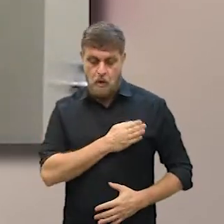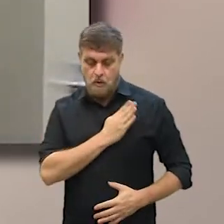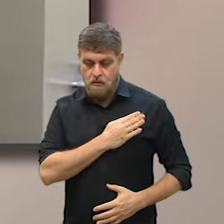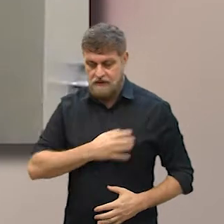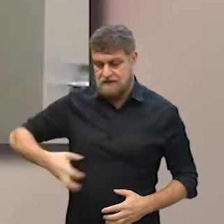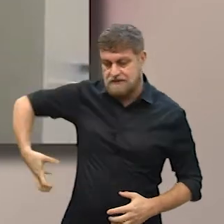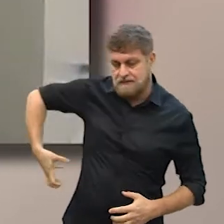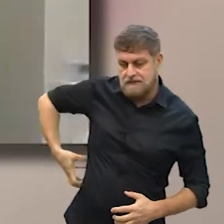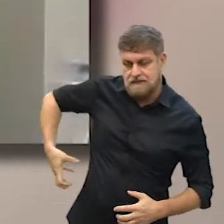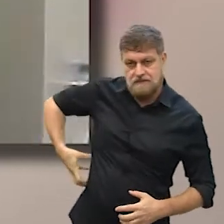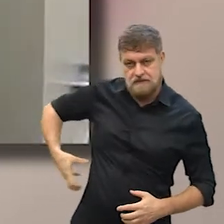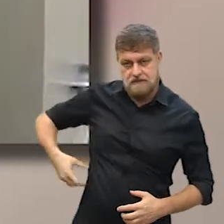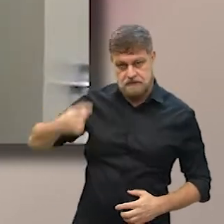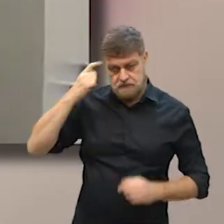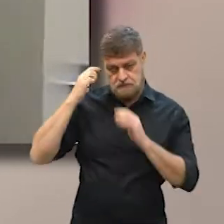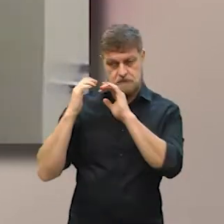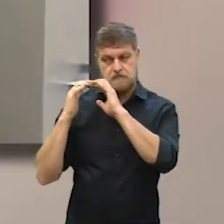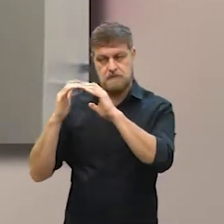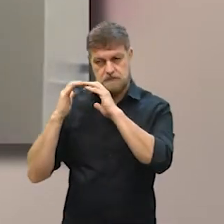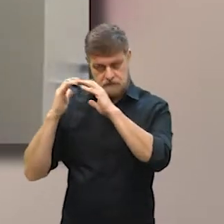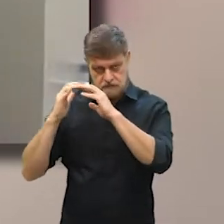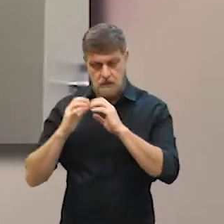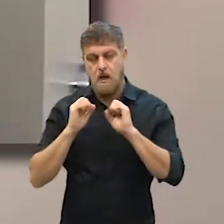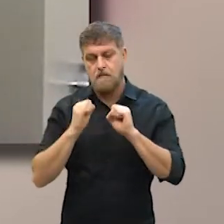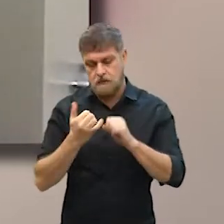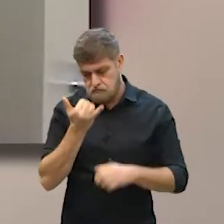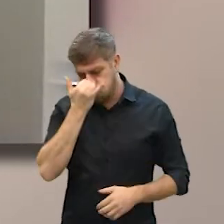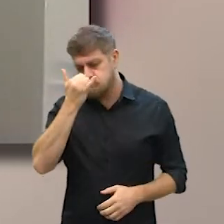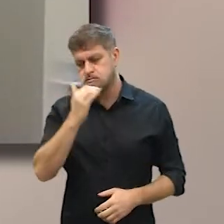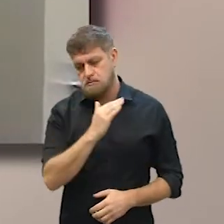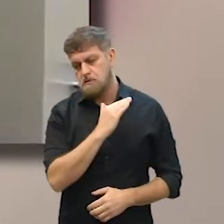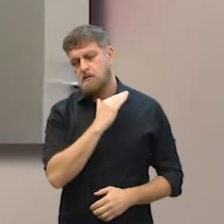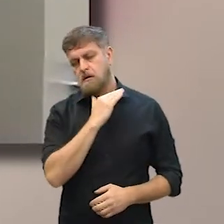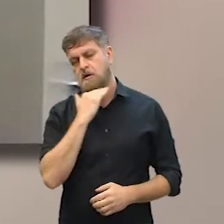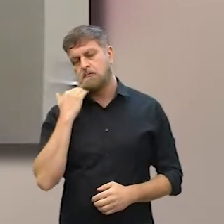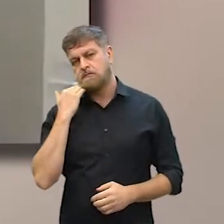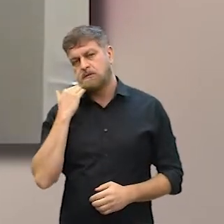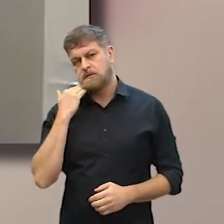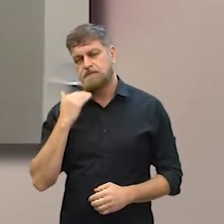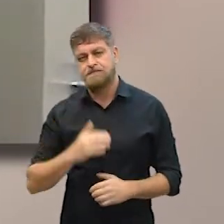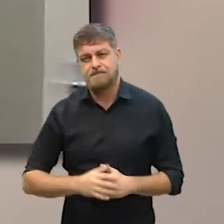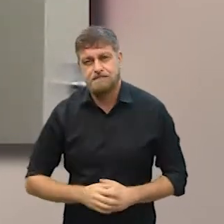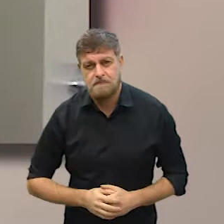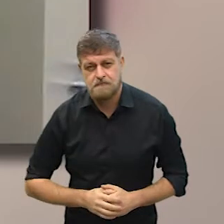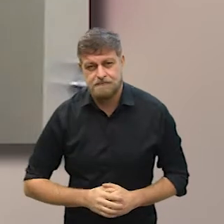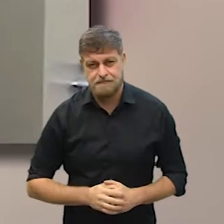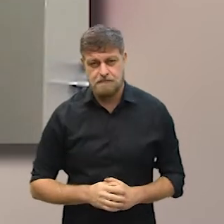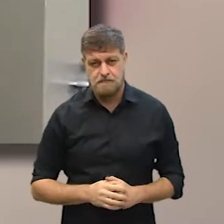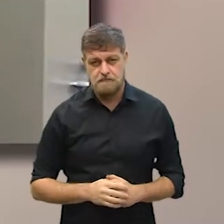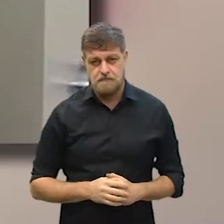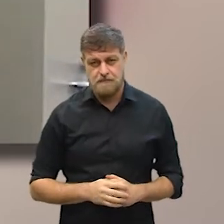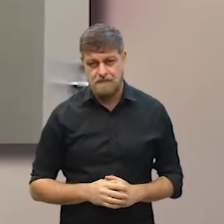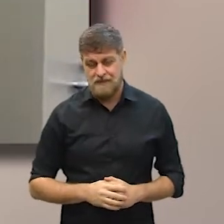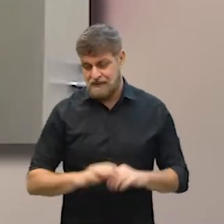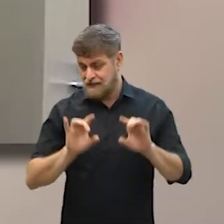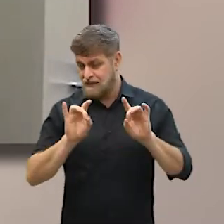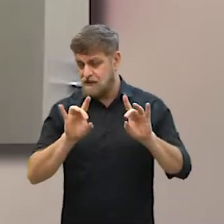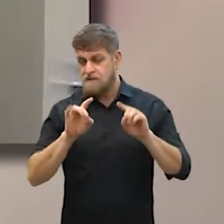coração sistema nervoso central na terra o levará a morte tem pela doença